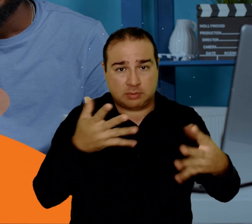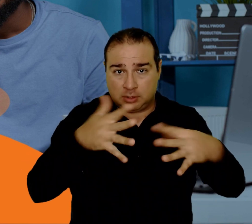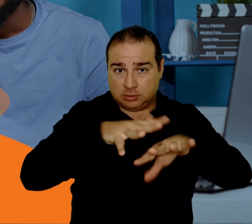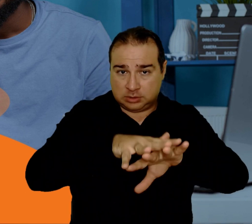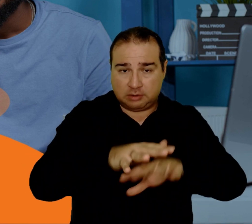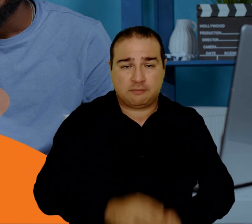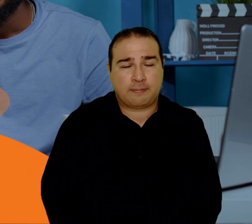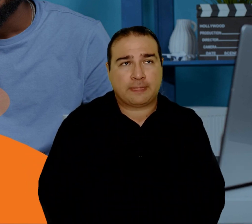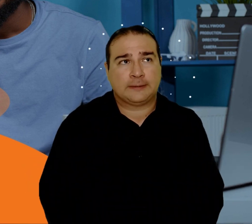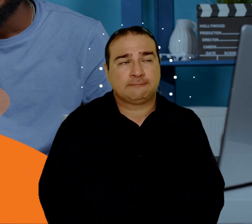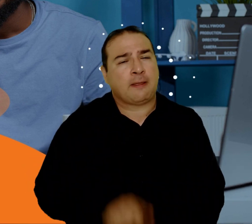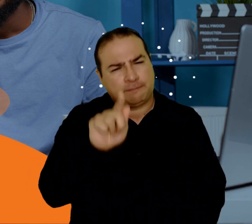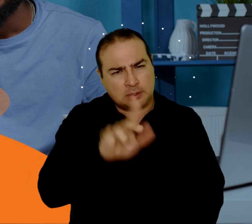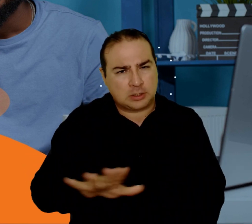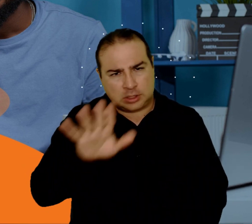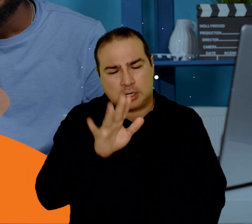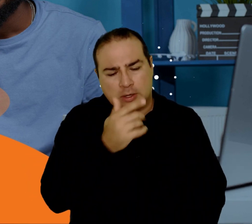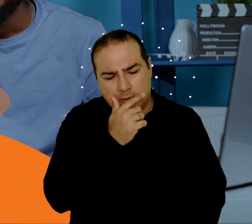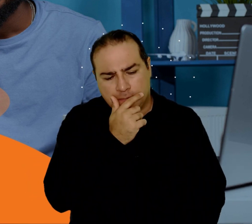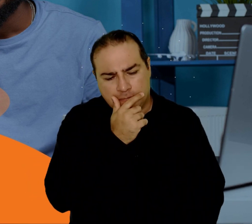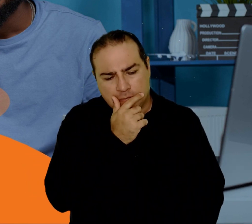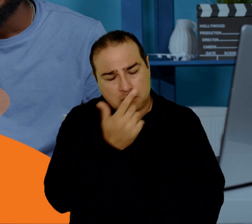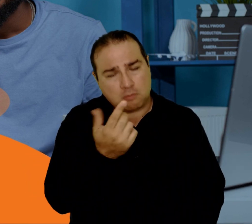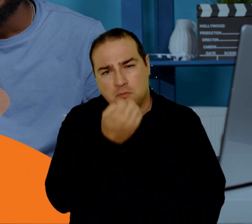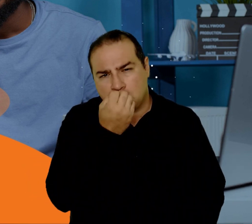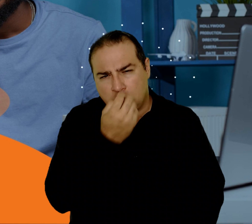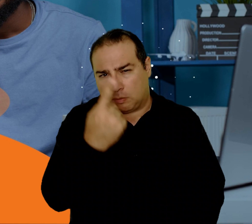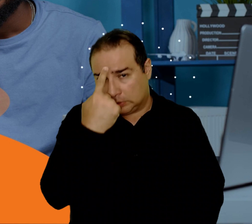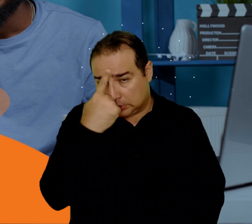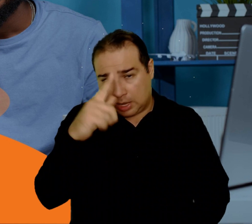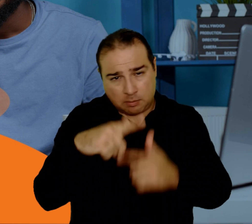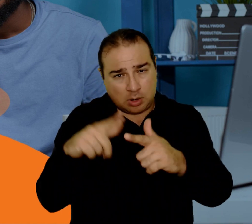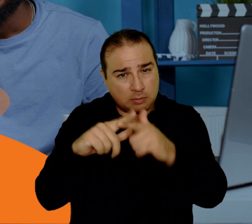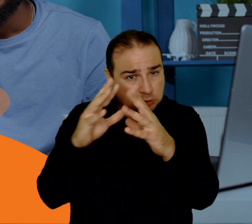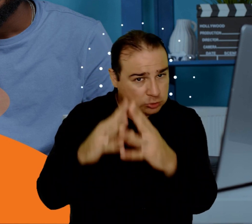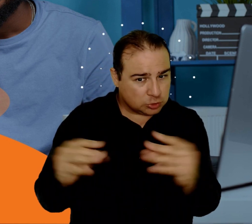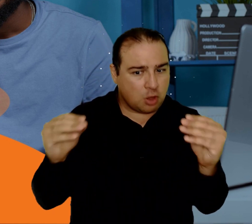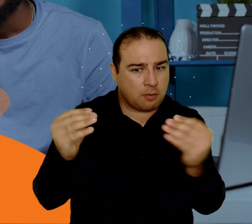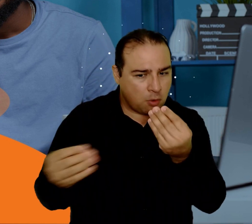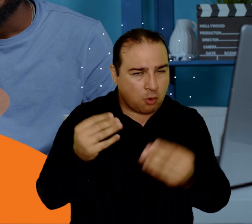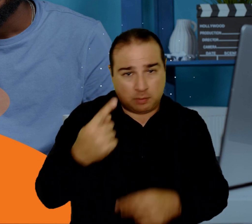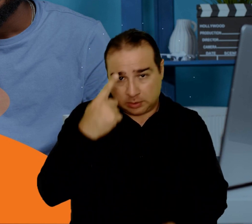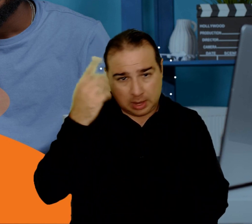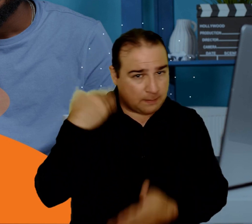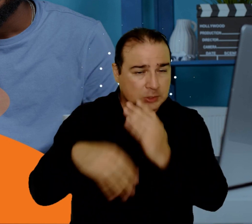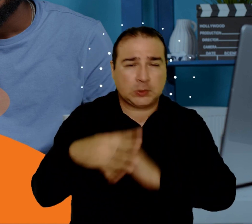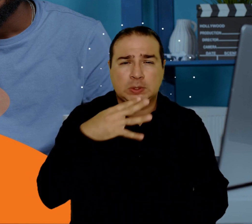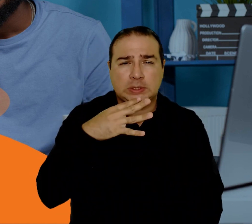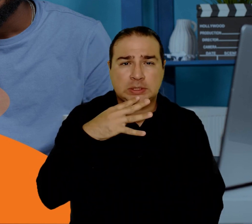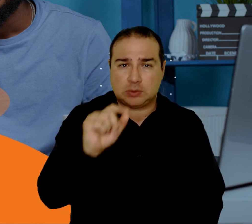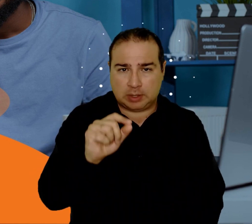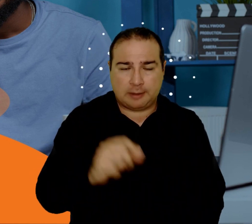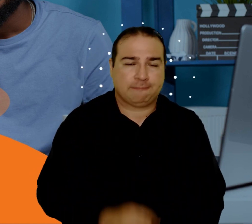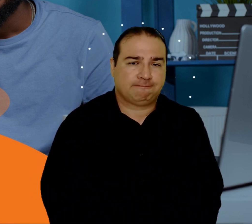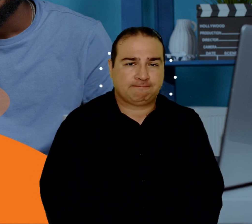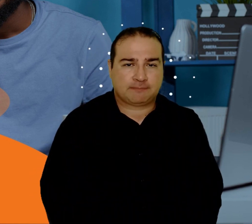inclusiva? Em geral, as boas soluções, ideias, experiências que a gente conheceu